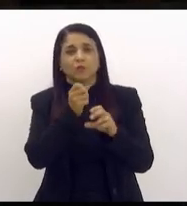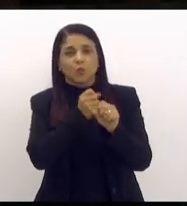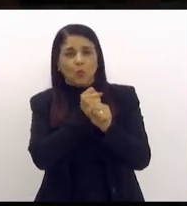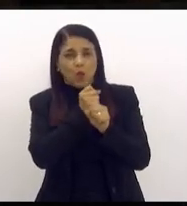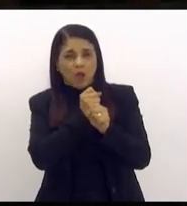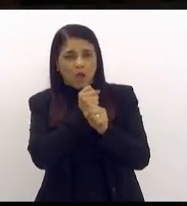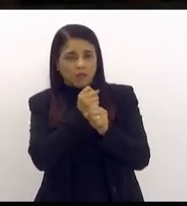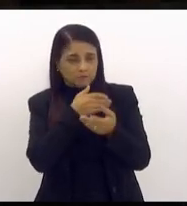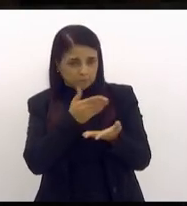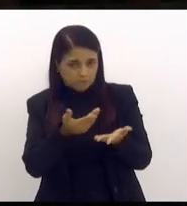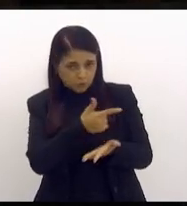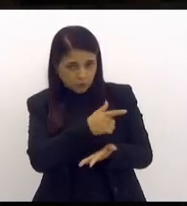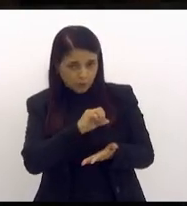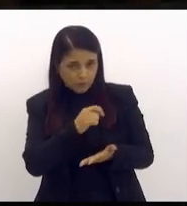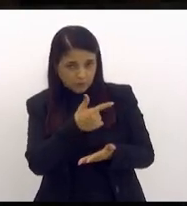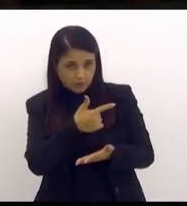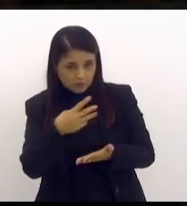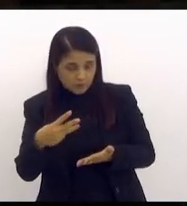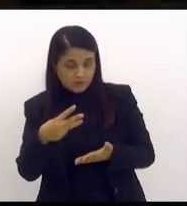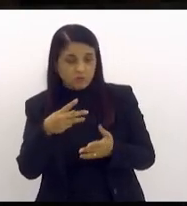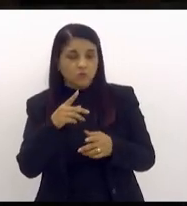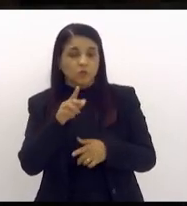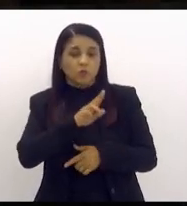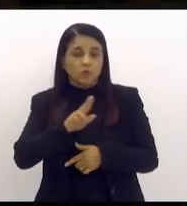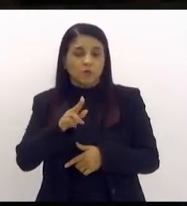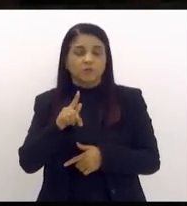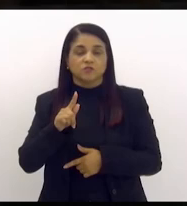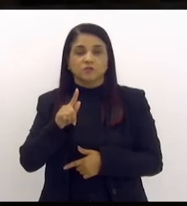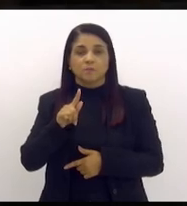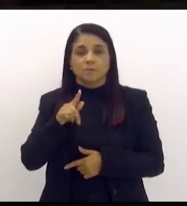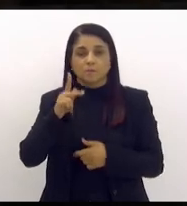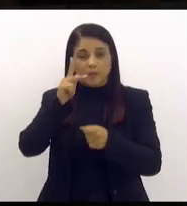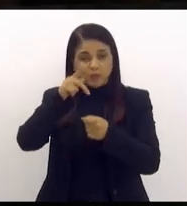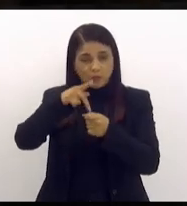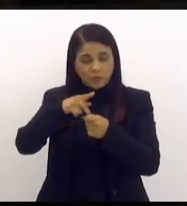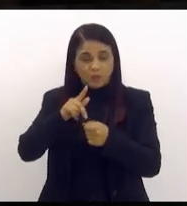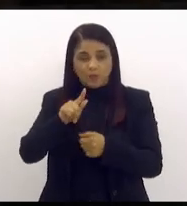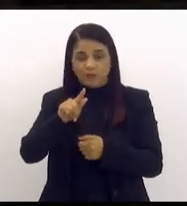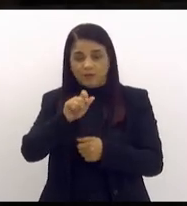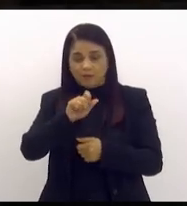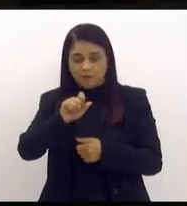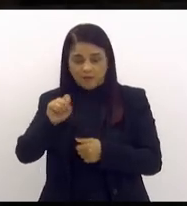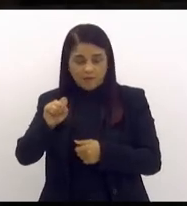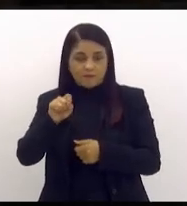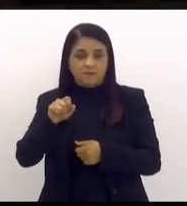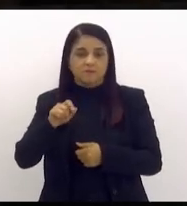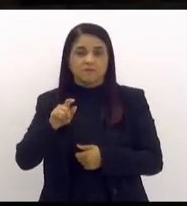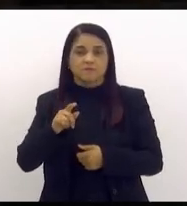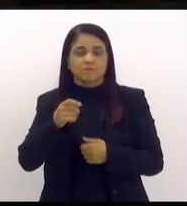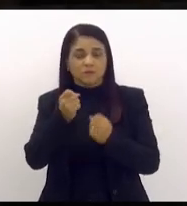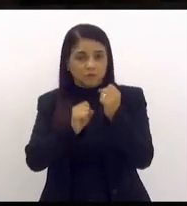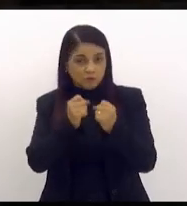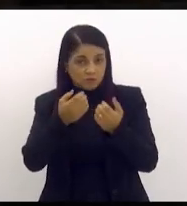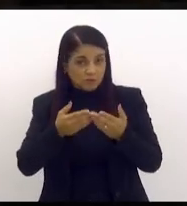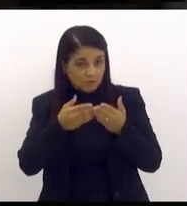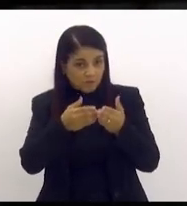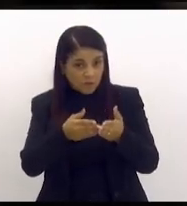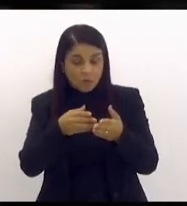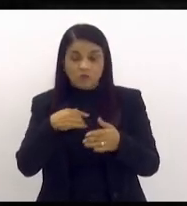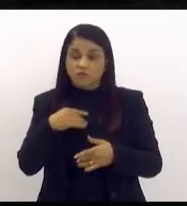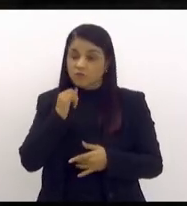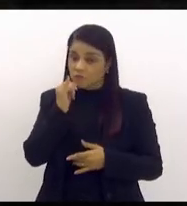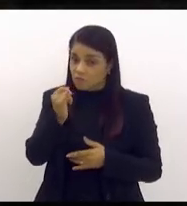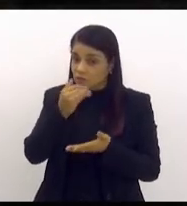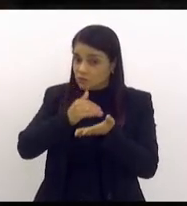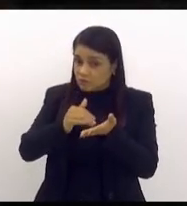petróleo gás indústria naval e a gente conseguiu convencer o secretário de que era importante usar